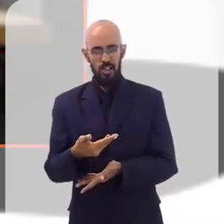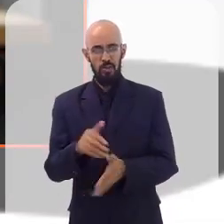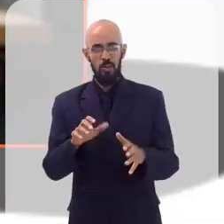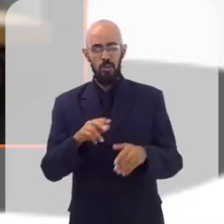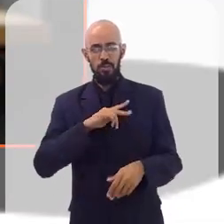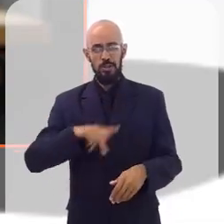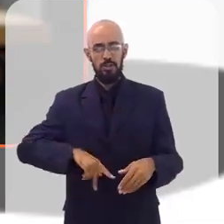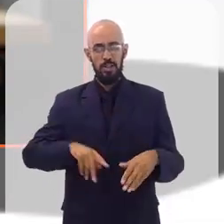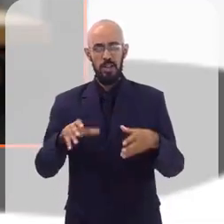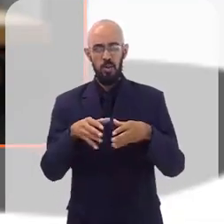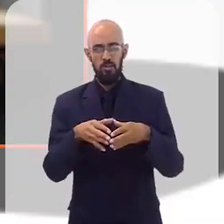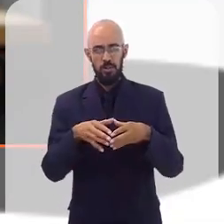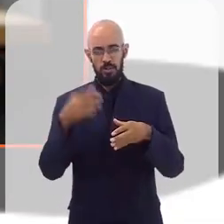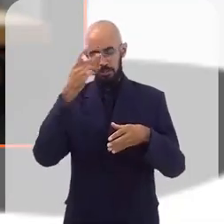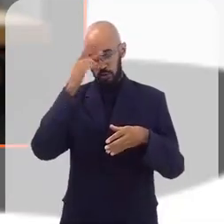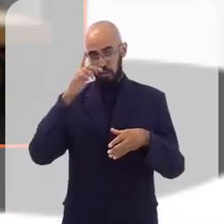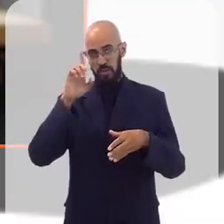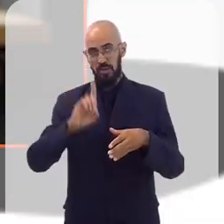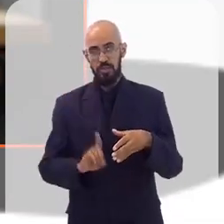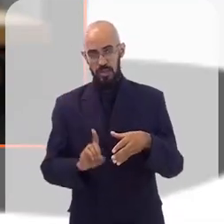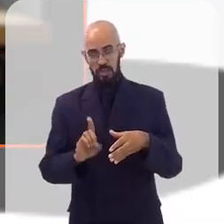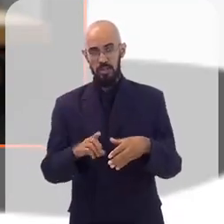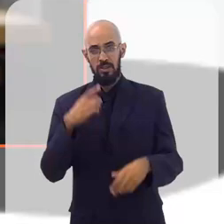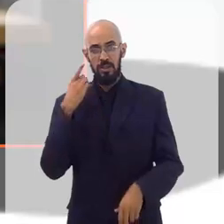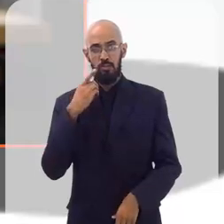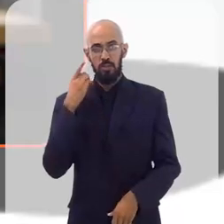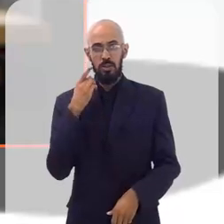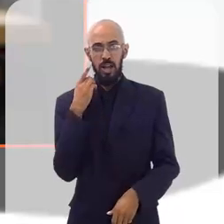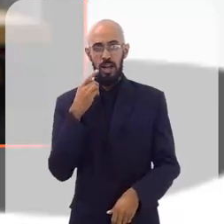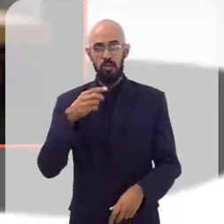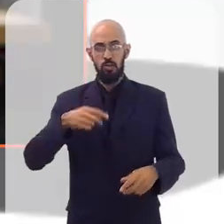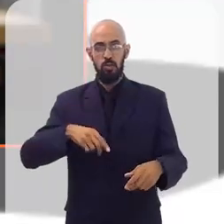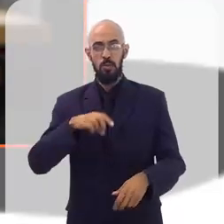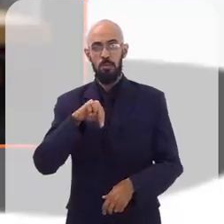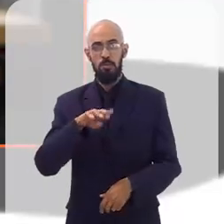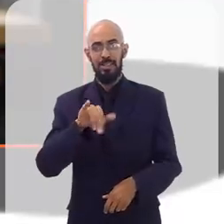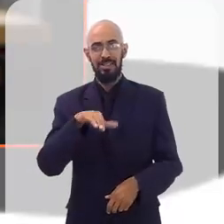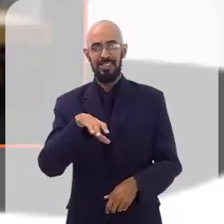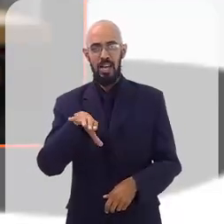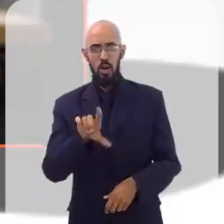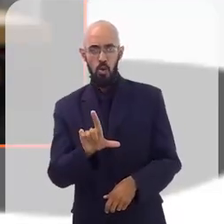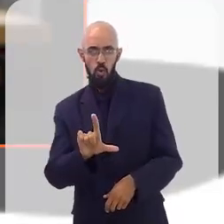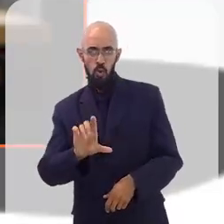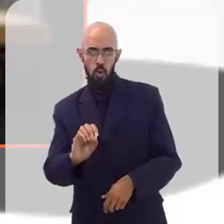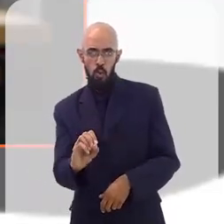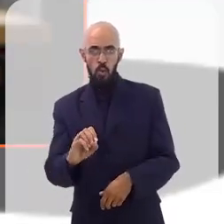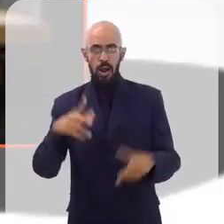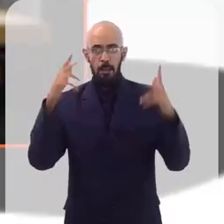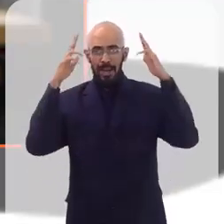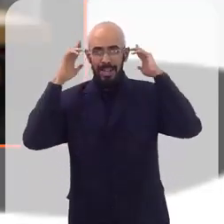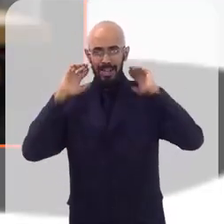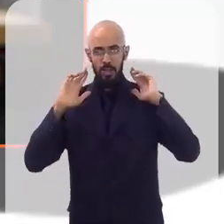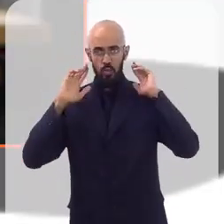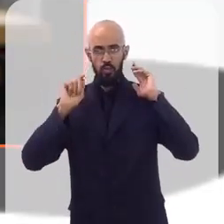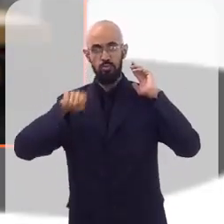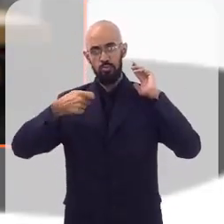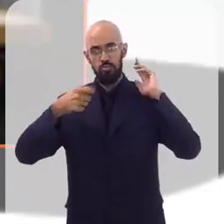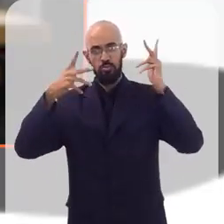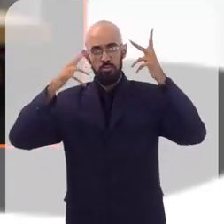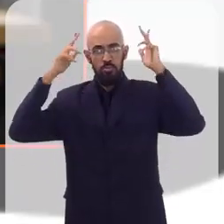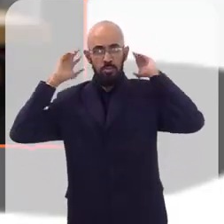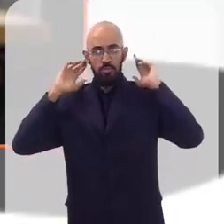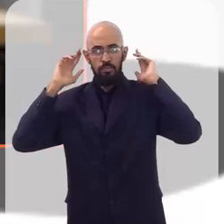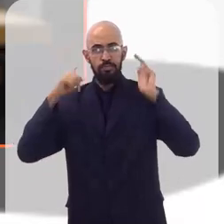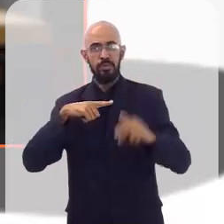mesmo que vamos tratar aqui deste idioma justamente porque possui regras próprias é que o nosso convidado